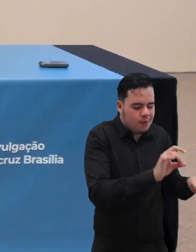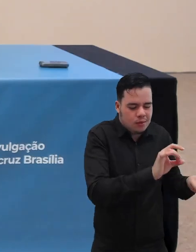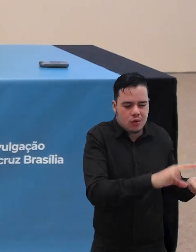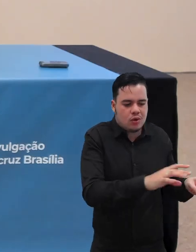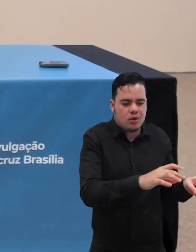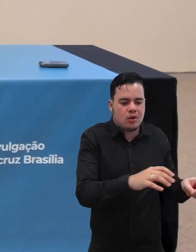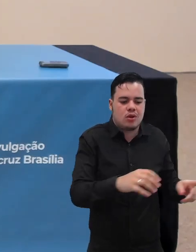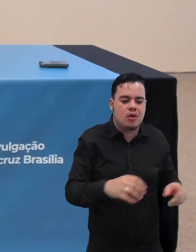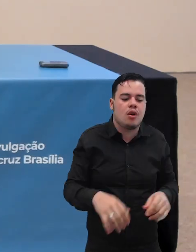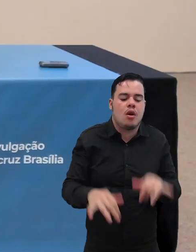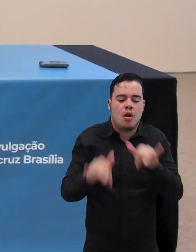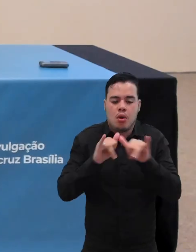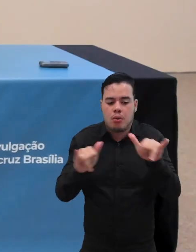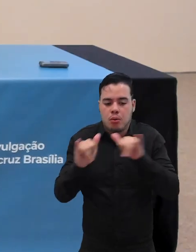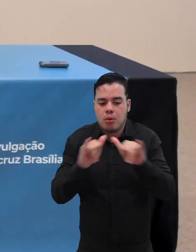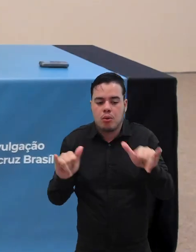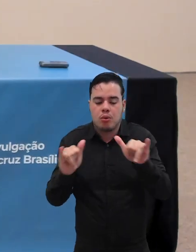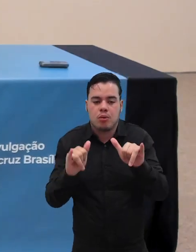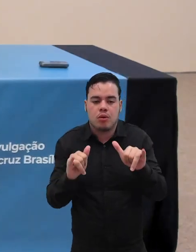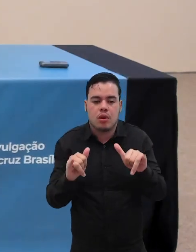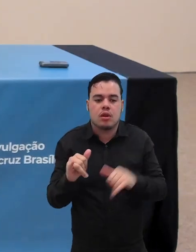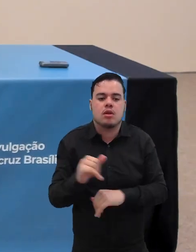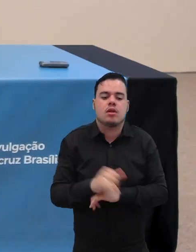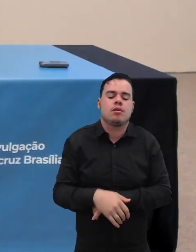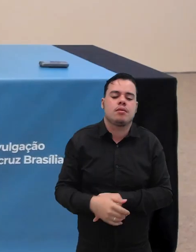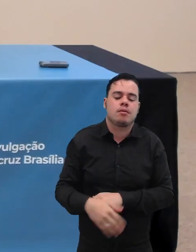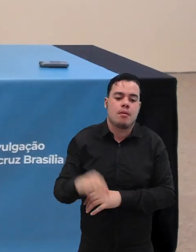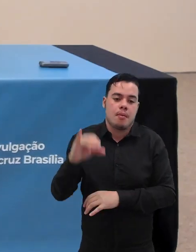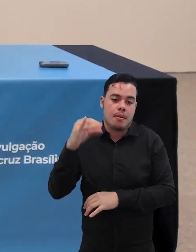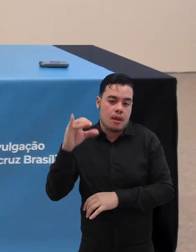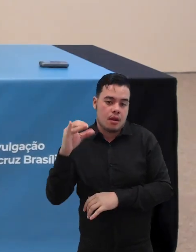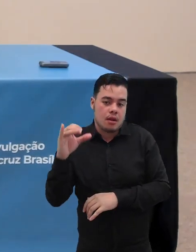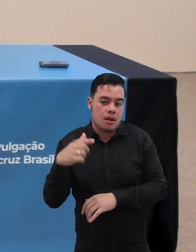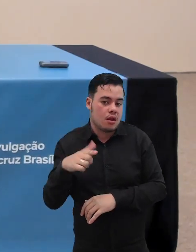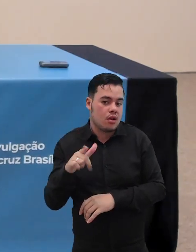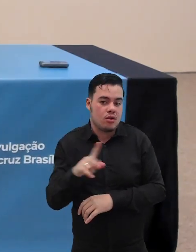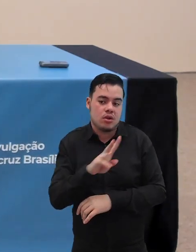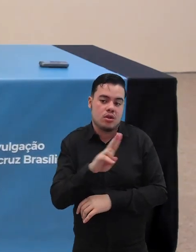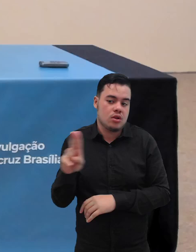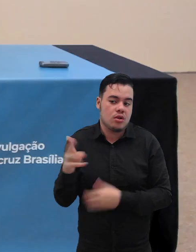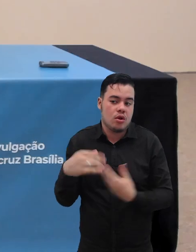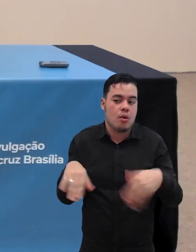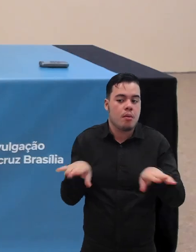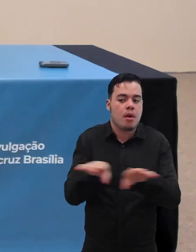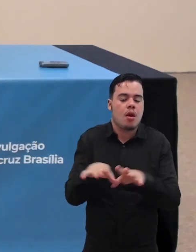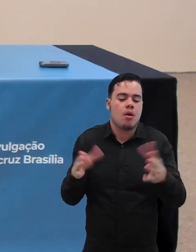popularização da ciência e educação científica, que não tinha esse nome como ele tem hoje. Né?